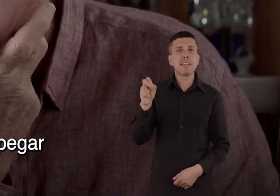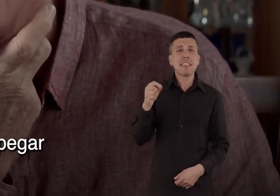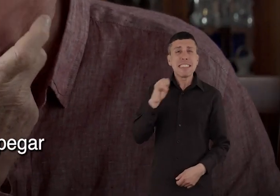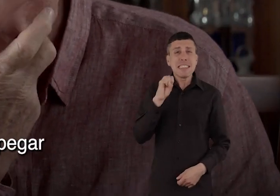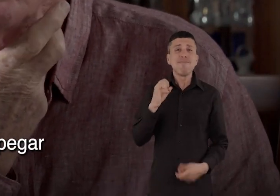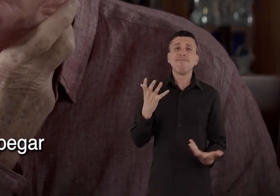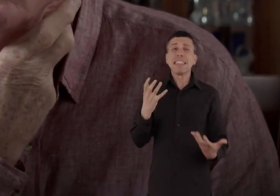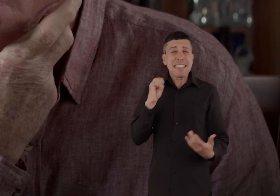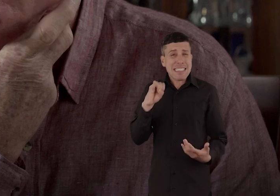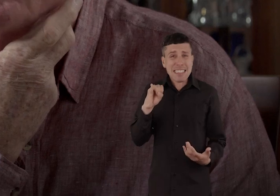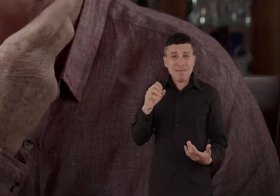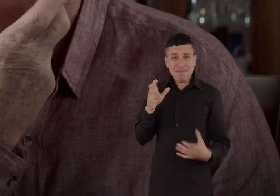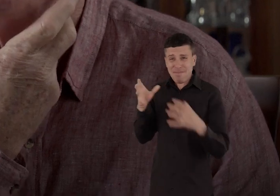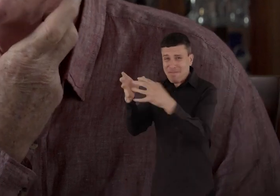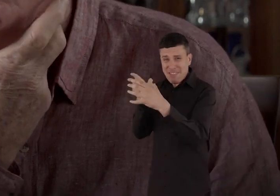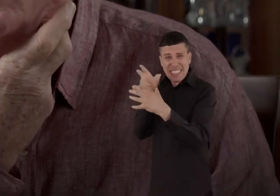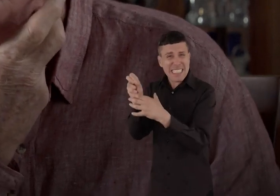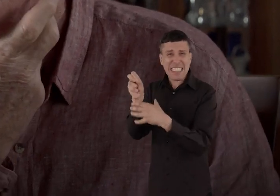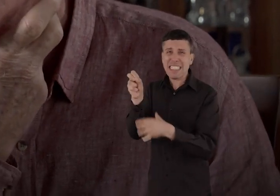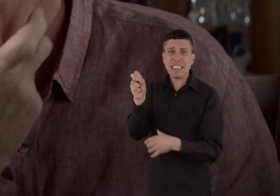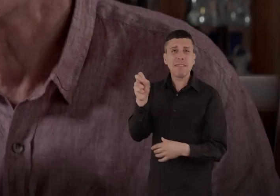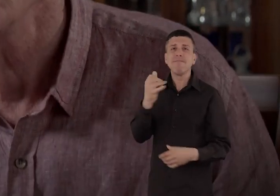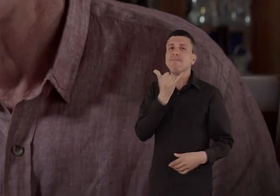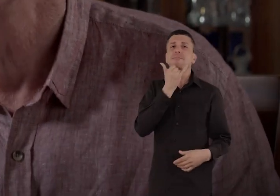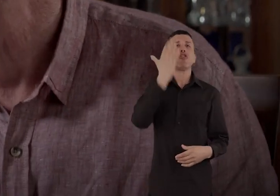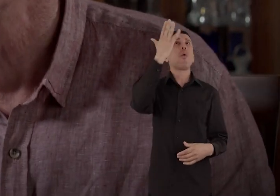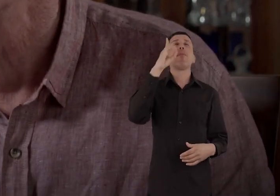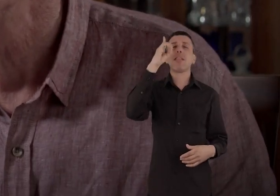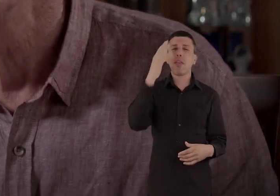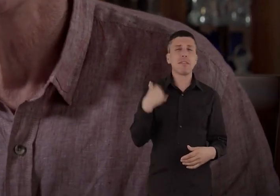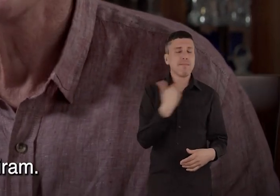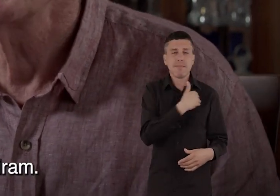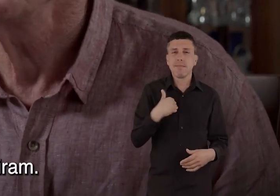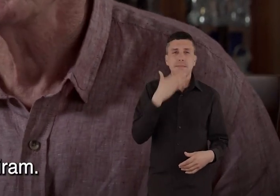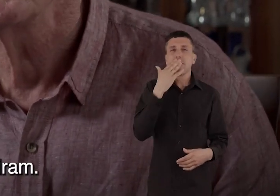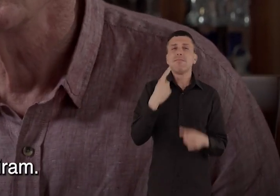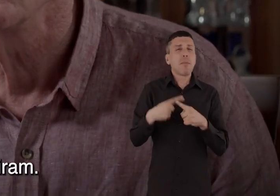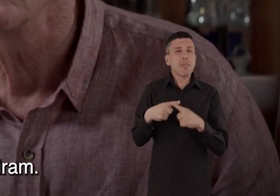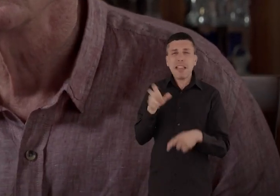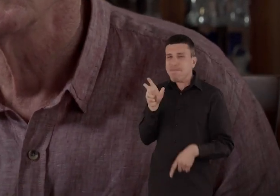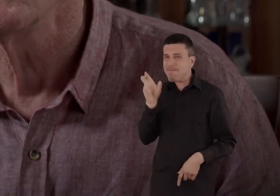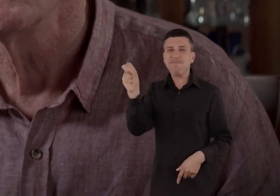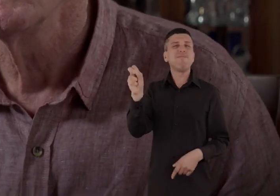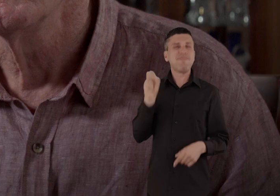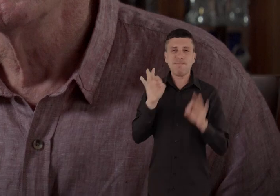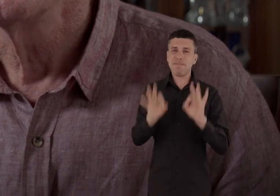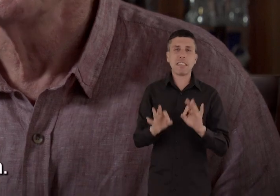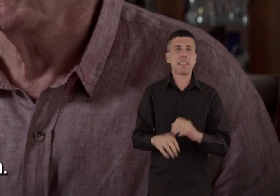pegar o gogó dele... Segura o pescoço com os dedos polegar e médio. Perdoe Deus, eu ia arrancar. Só que não me permitiram,